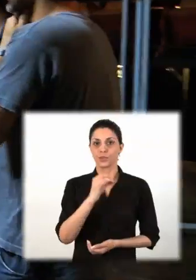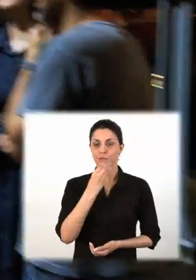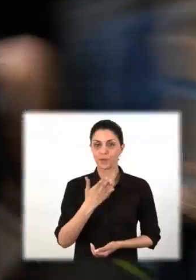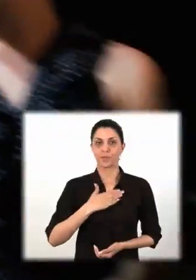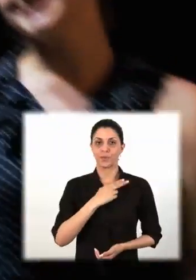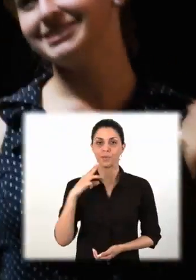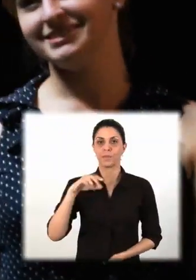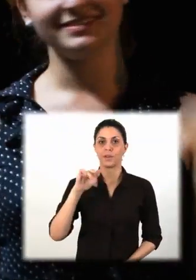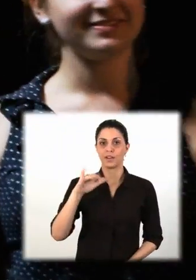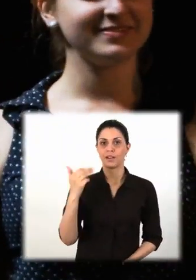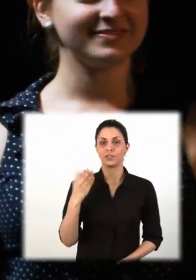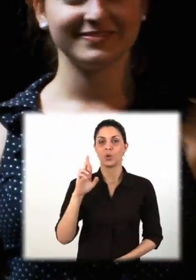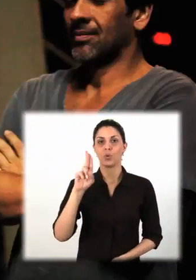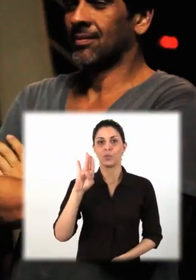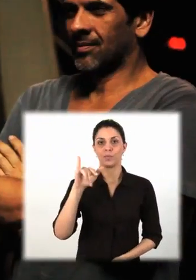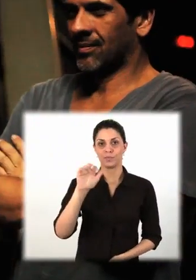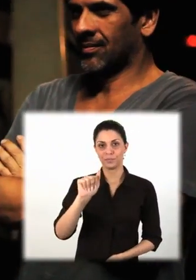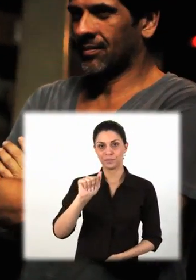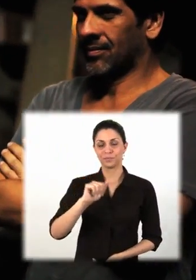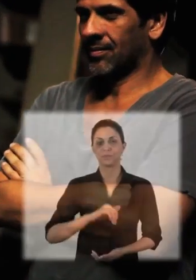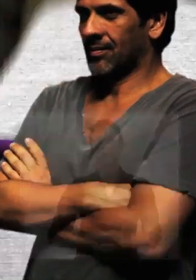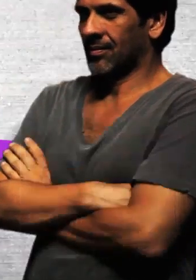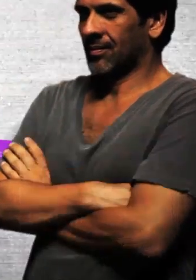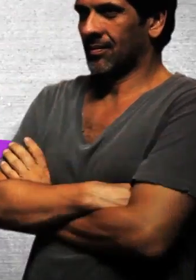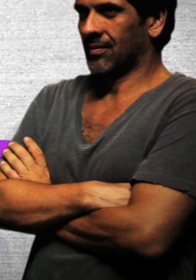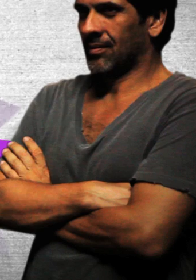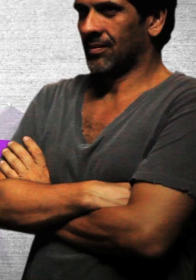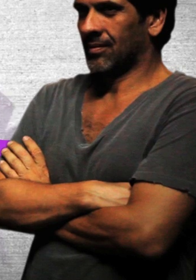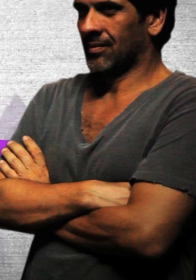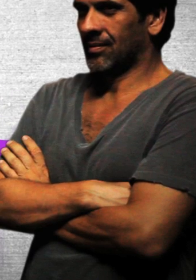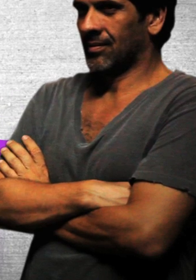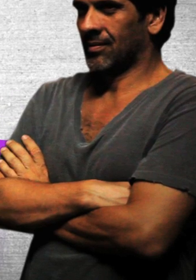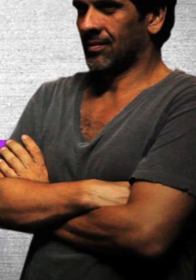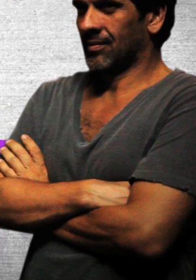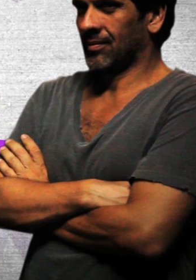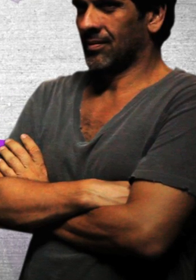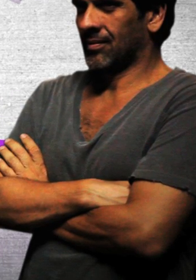Olá, César, eu sou a Marília, essa daqui é a Rubiana.